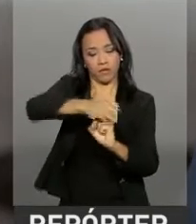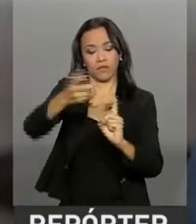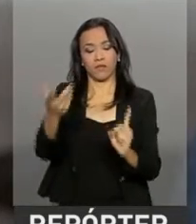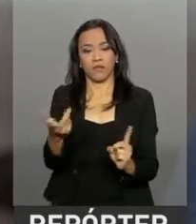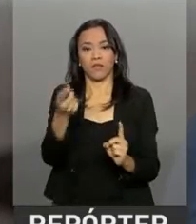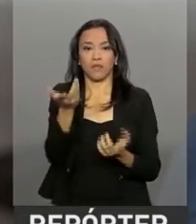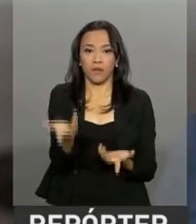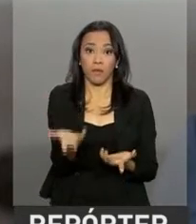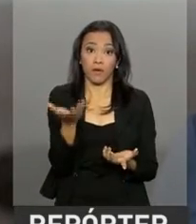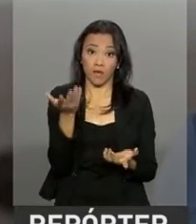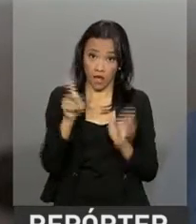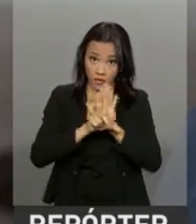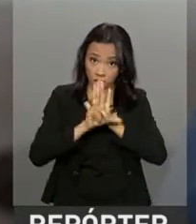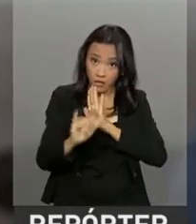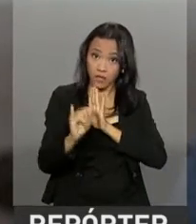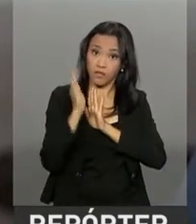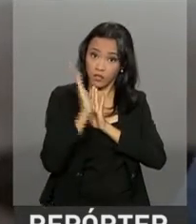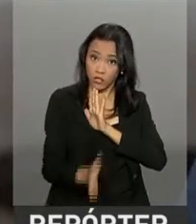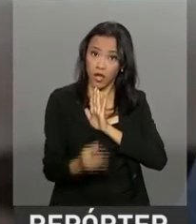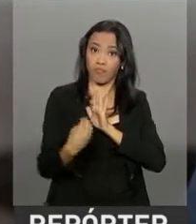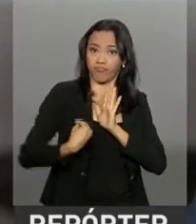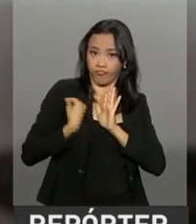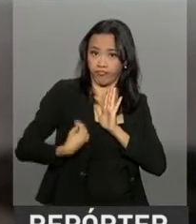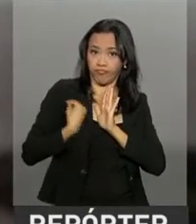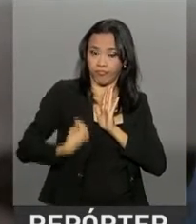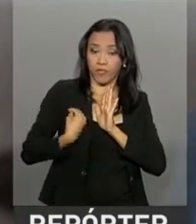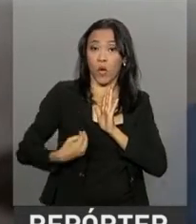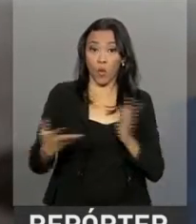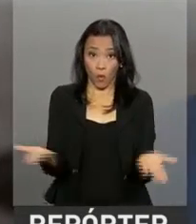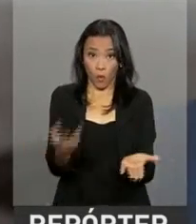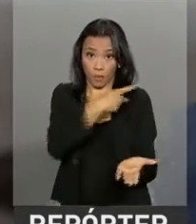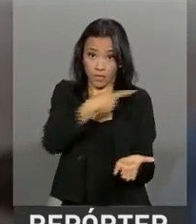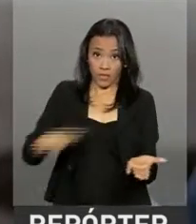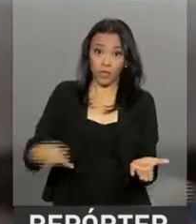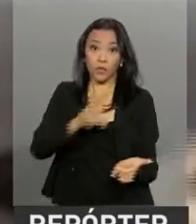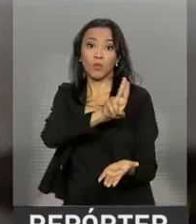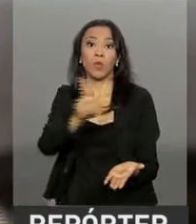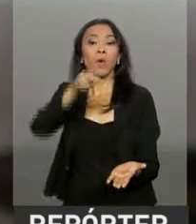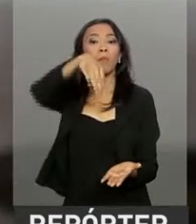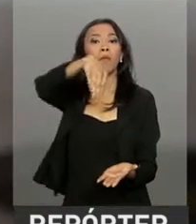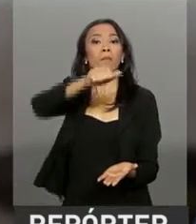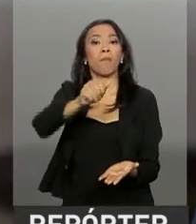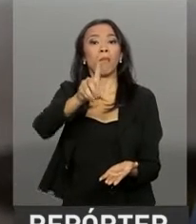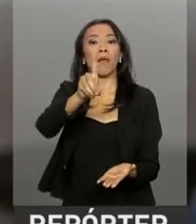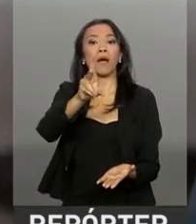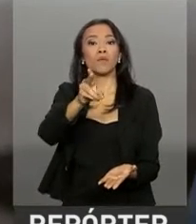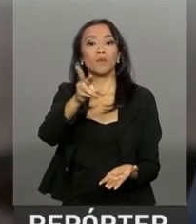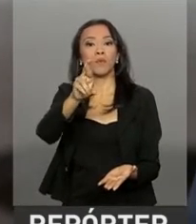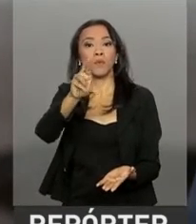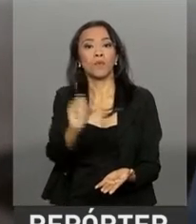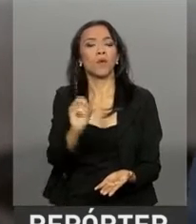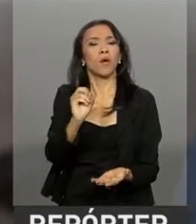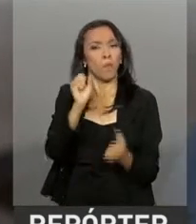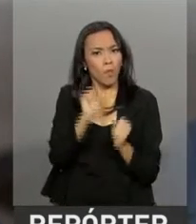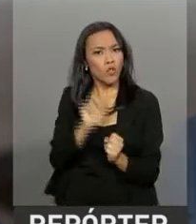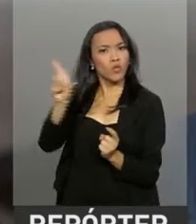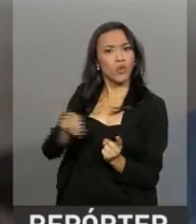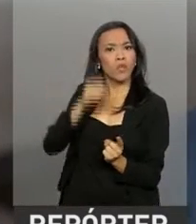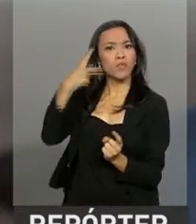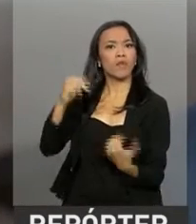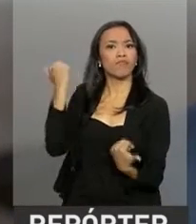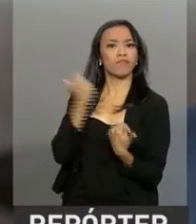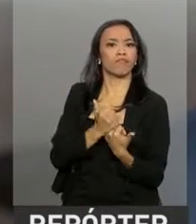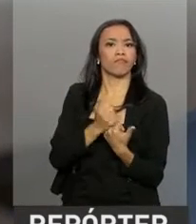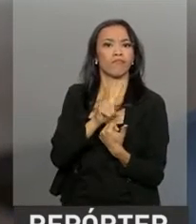leis agora vigentes, o atual presidente Maduro poderá indicar o seu vice, de maneira que, se ele perder o